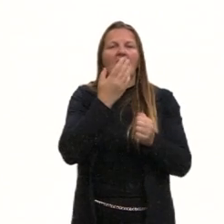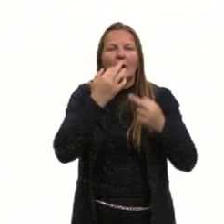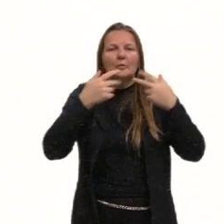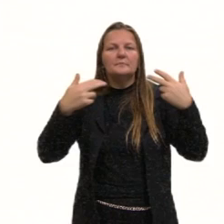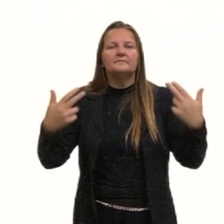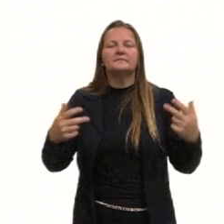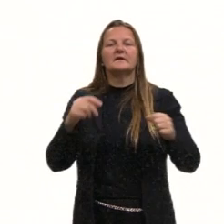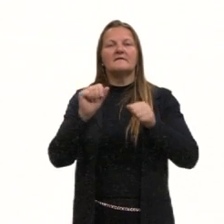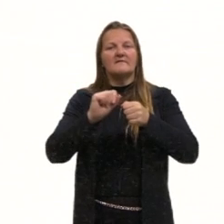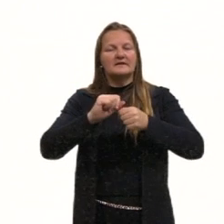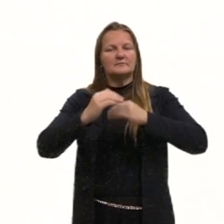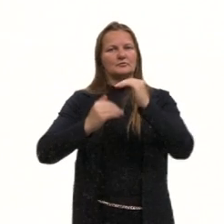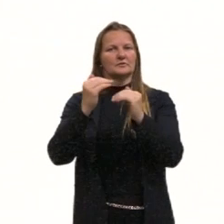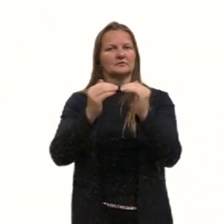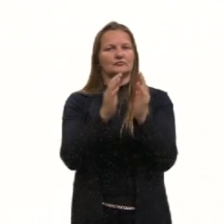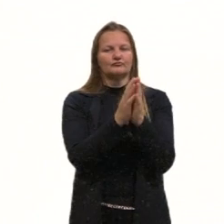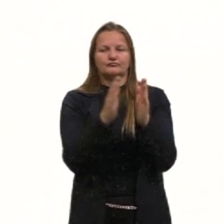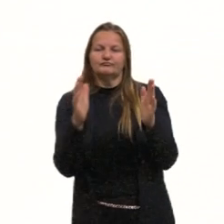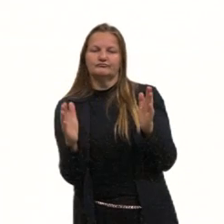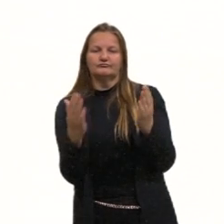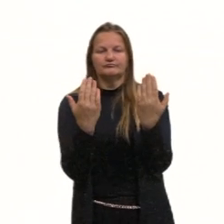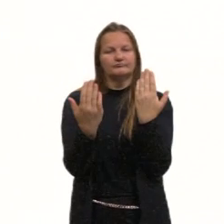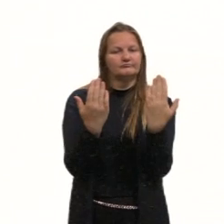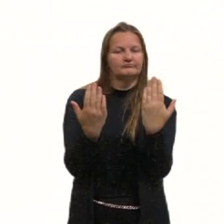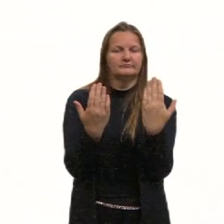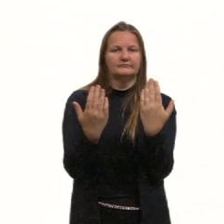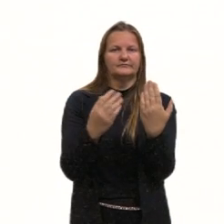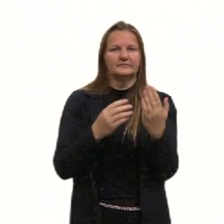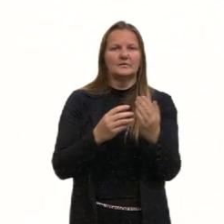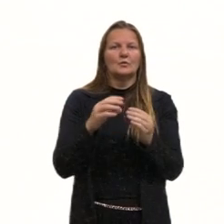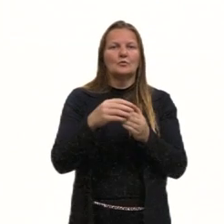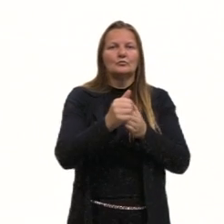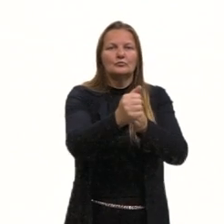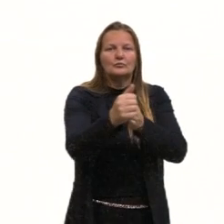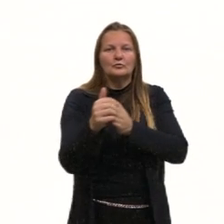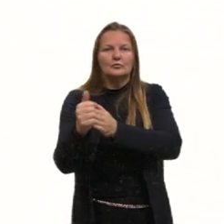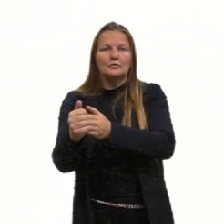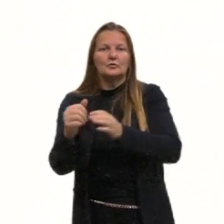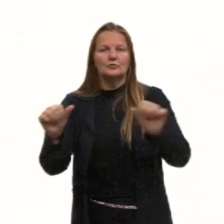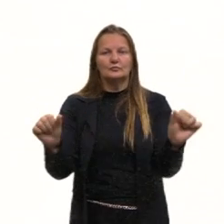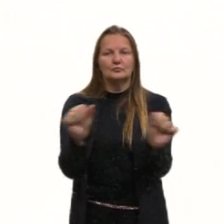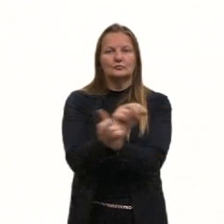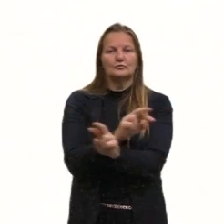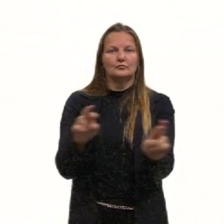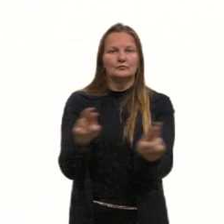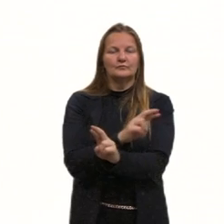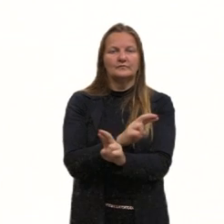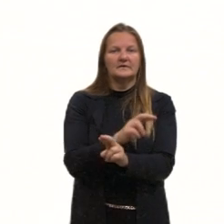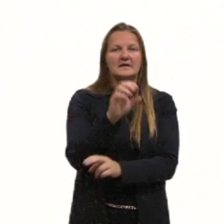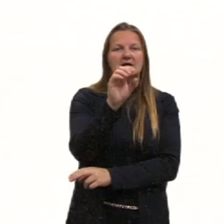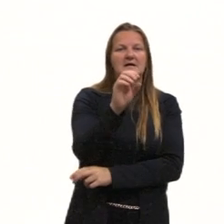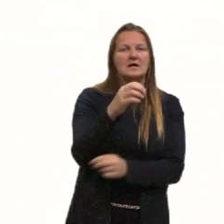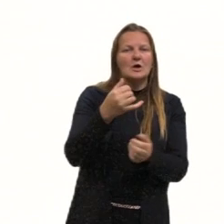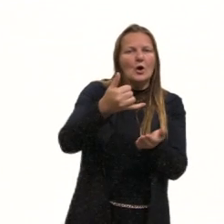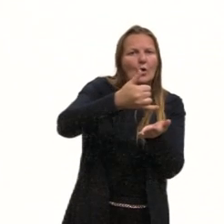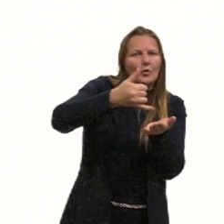processos Paralelos que conduzem a conversão das gorduras